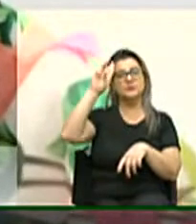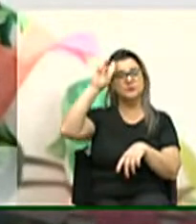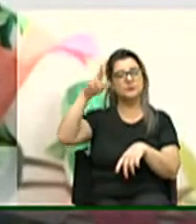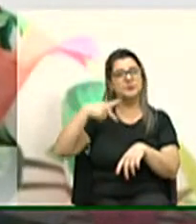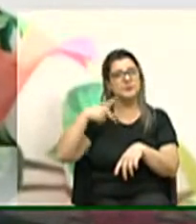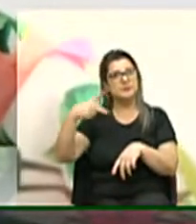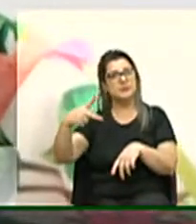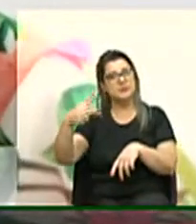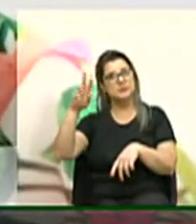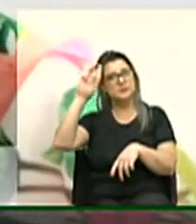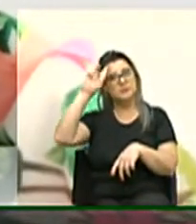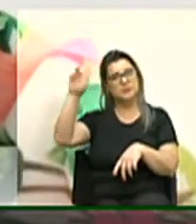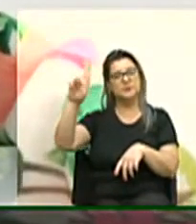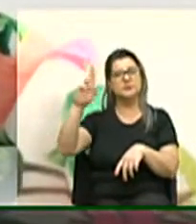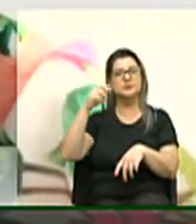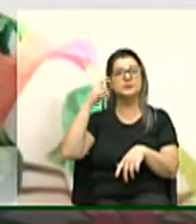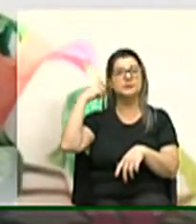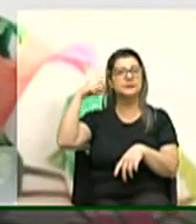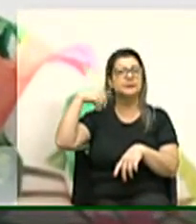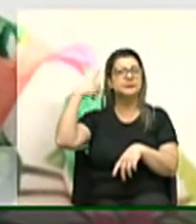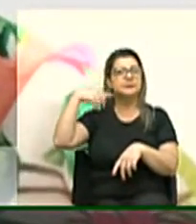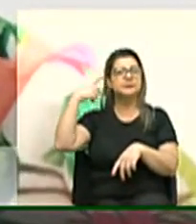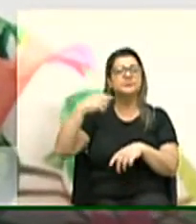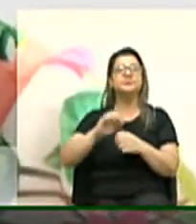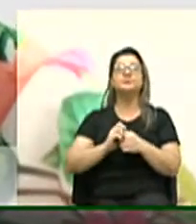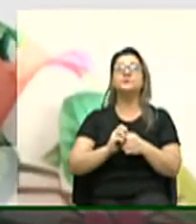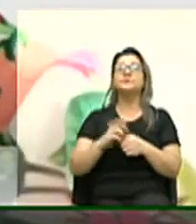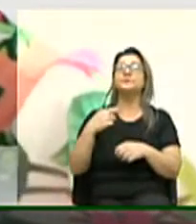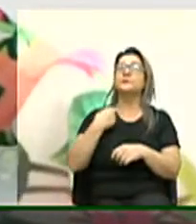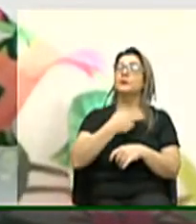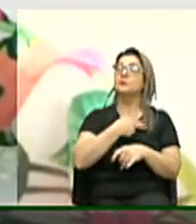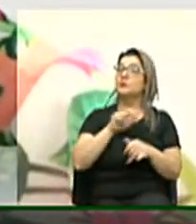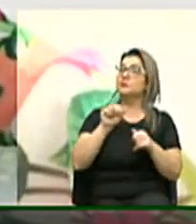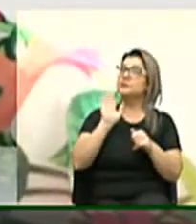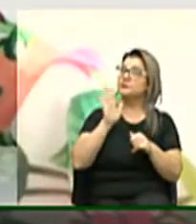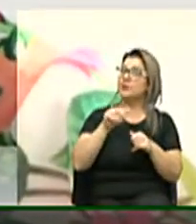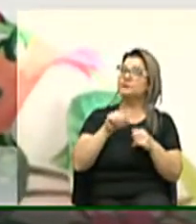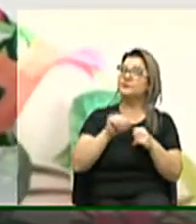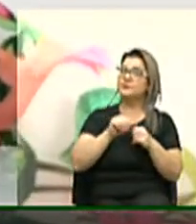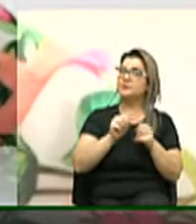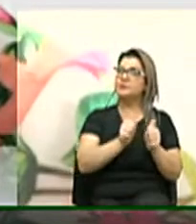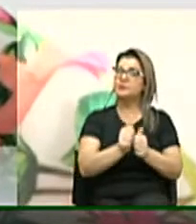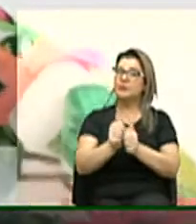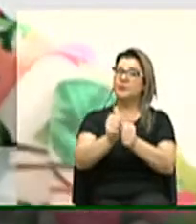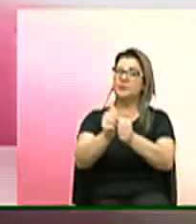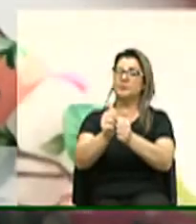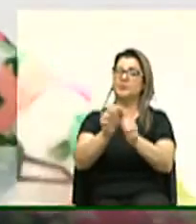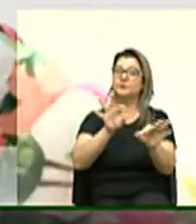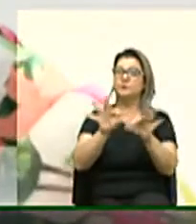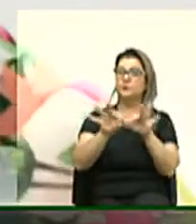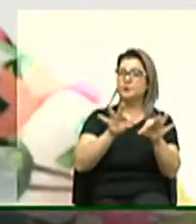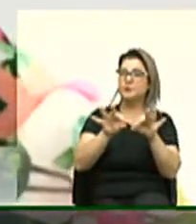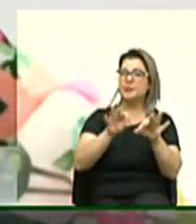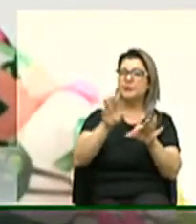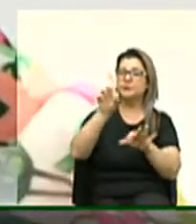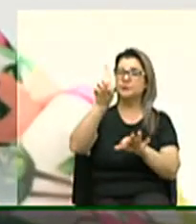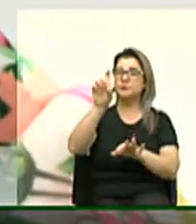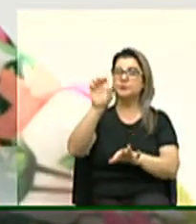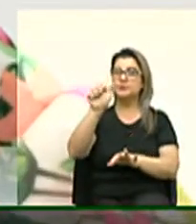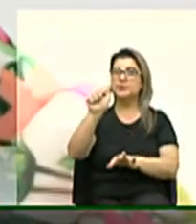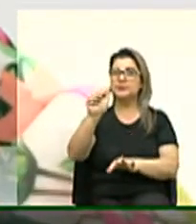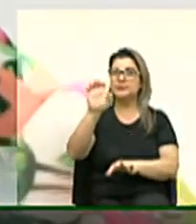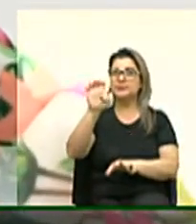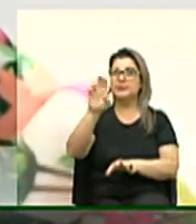com o prefeito Ronaldo o encaminhamento desse projeto no DAIR. E eu diria que não haveria necessidade desse